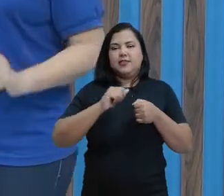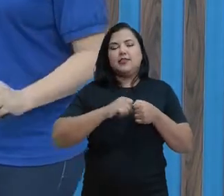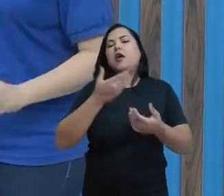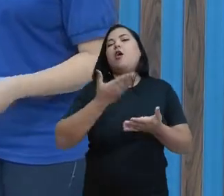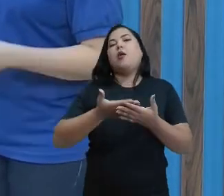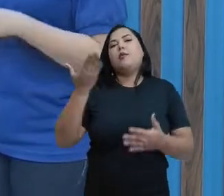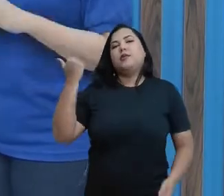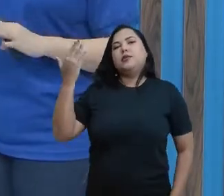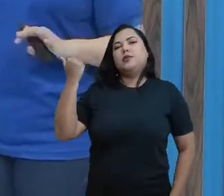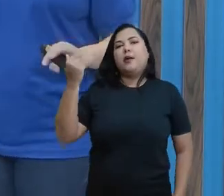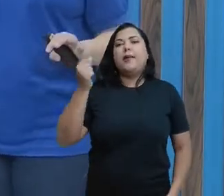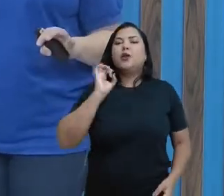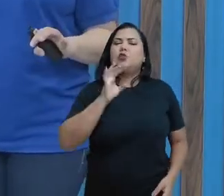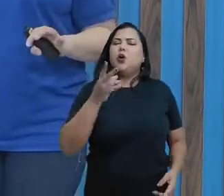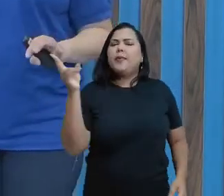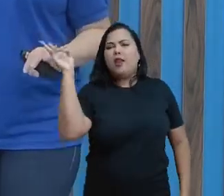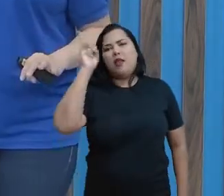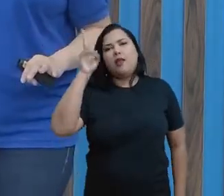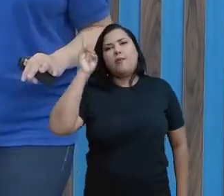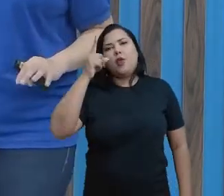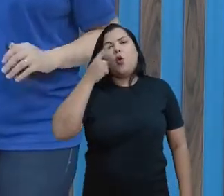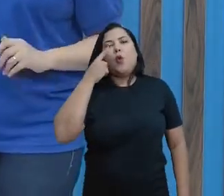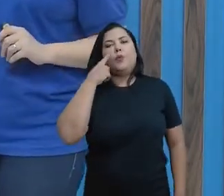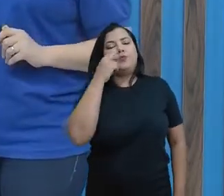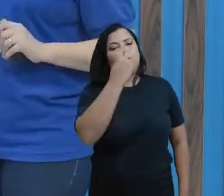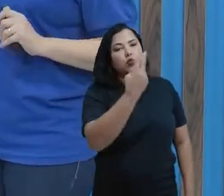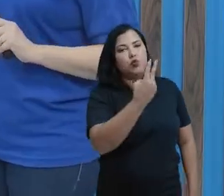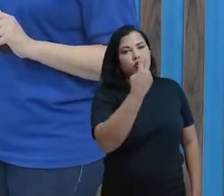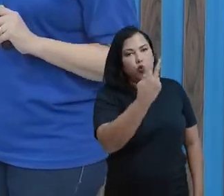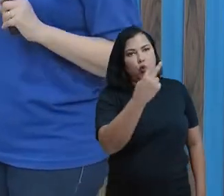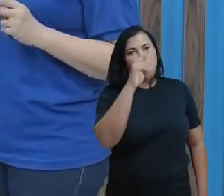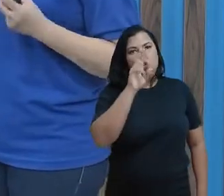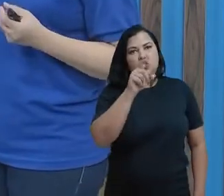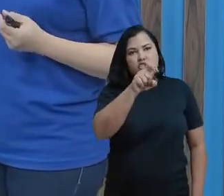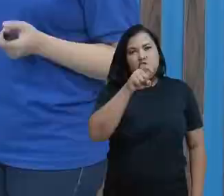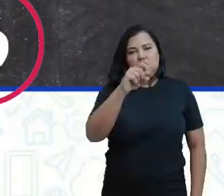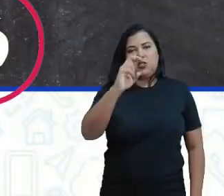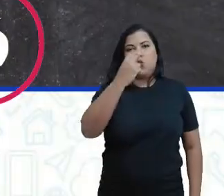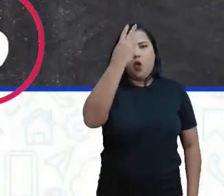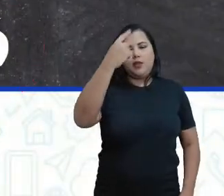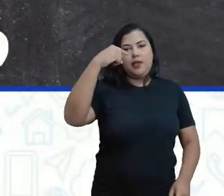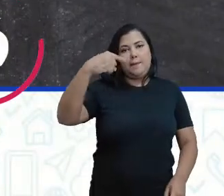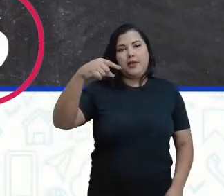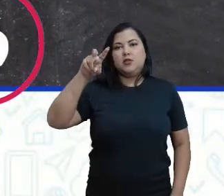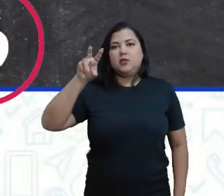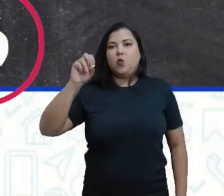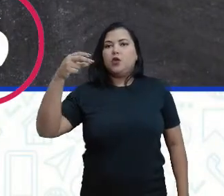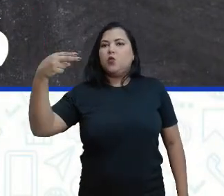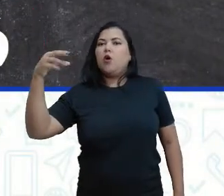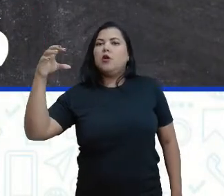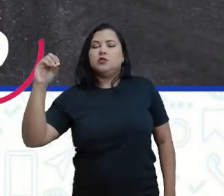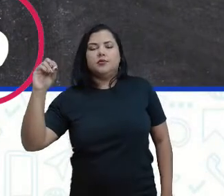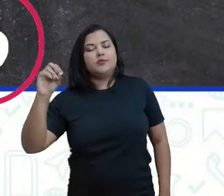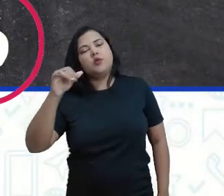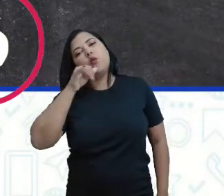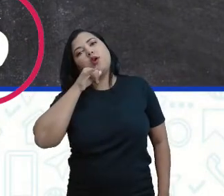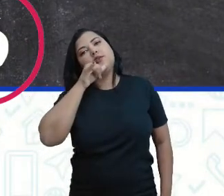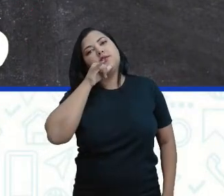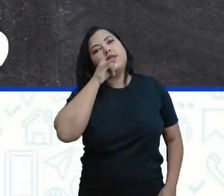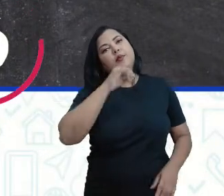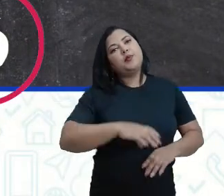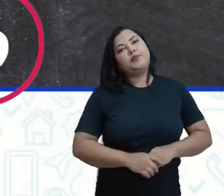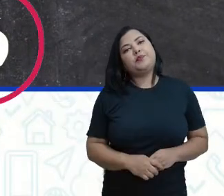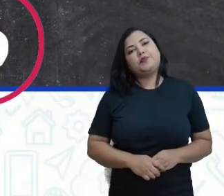aula passada, mas só para a gente relembrar, a gente tem ali, ó, 2x quadrado menos 50 igual a zero. Então, se eu tenho